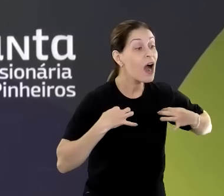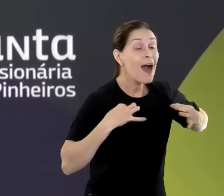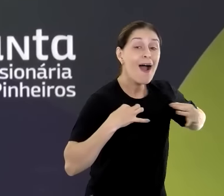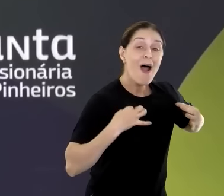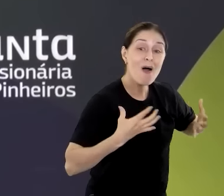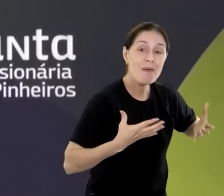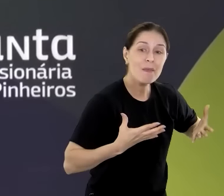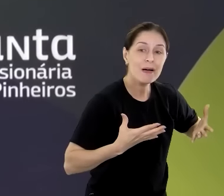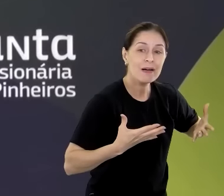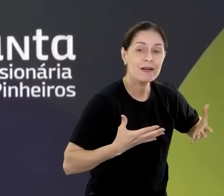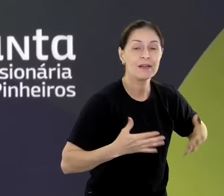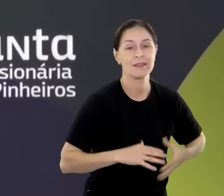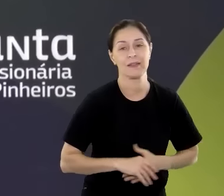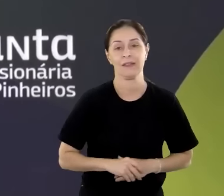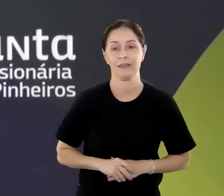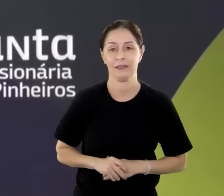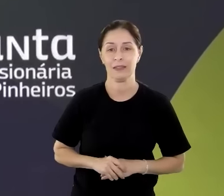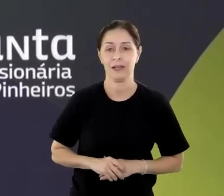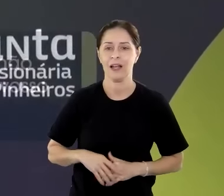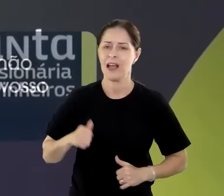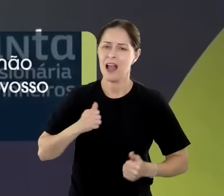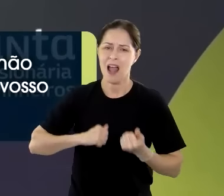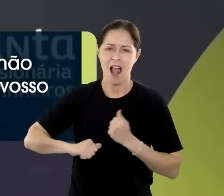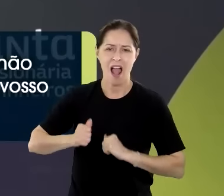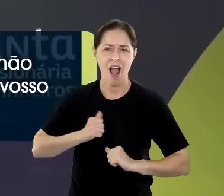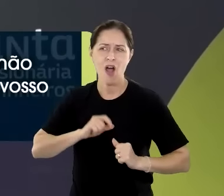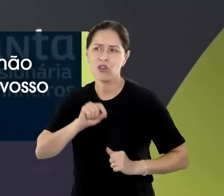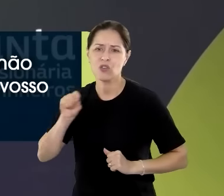não deviam ficar ansiosos quanto o que haviam de comer,